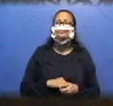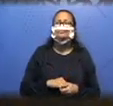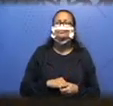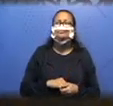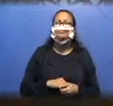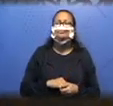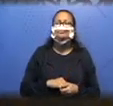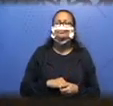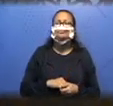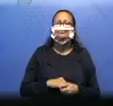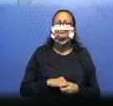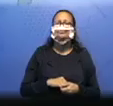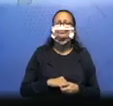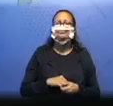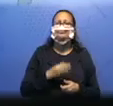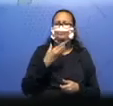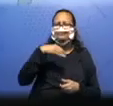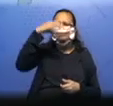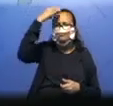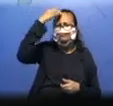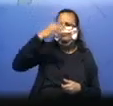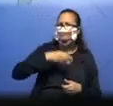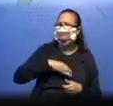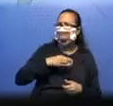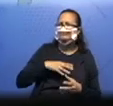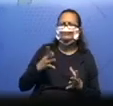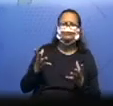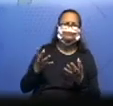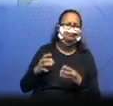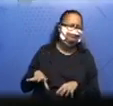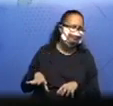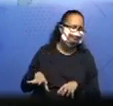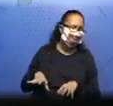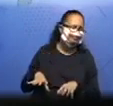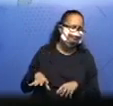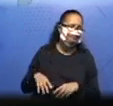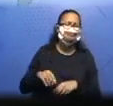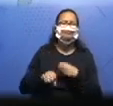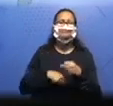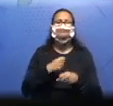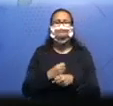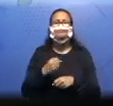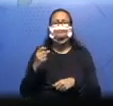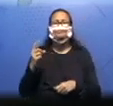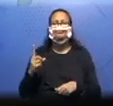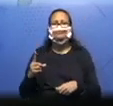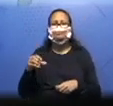Seguindo, olha lá, o rei de Portugal não aceitou, então em